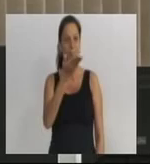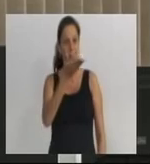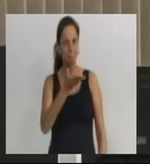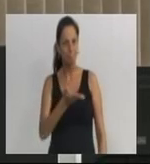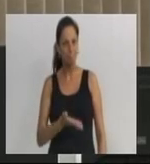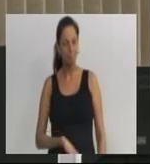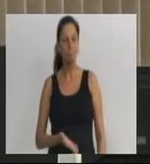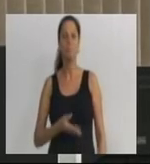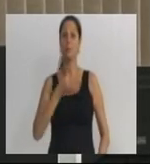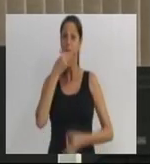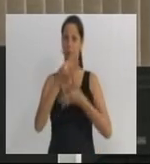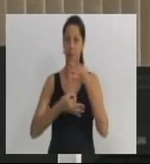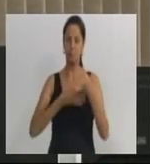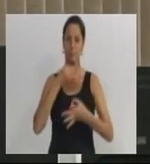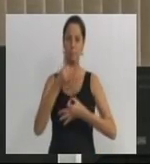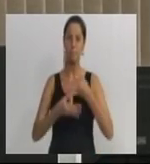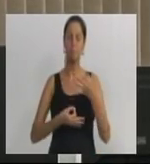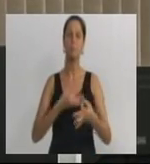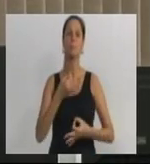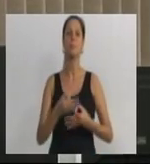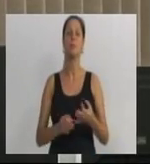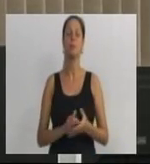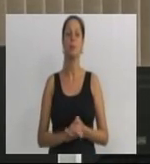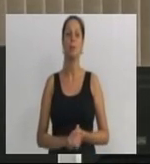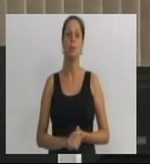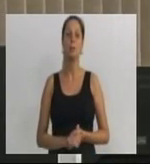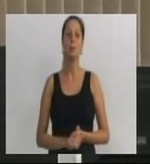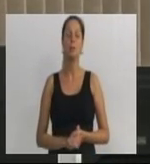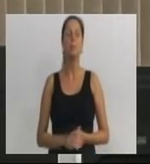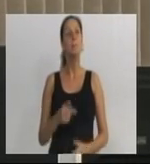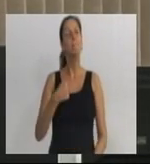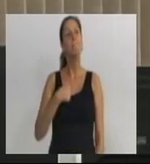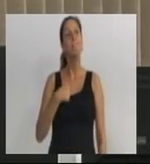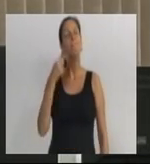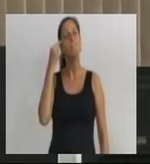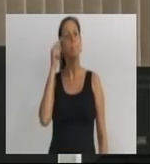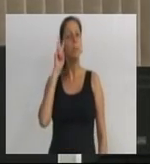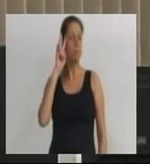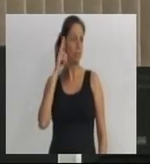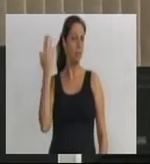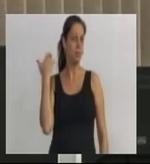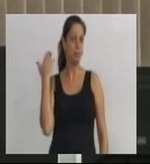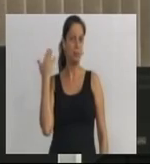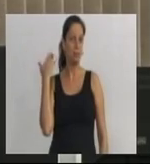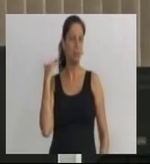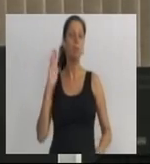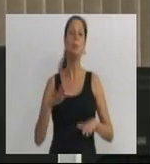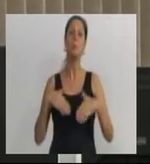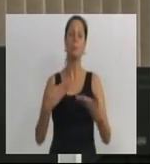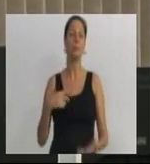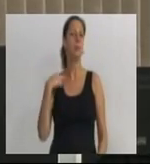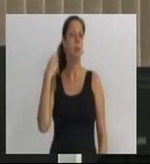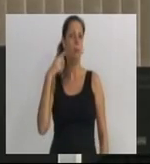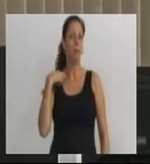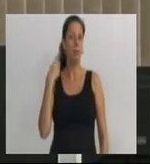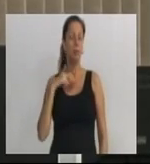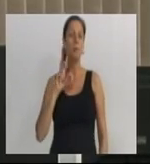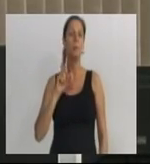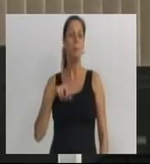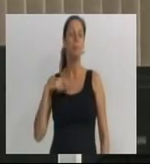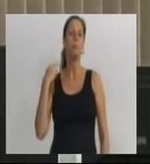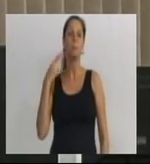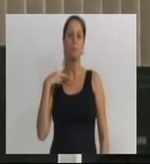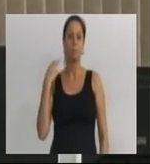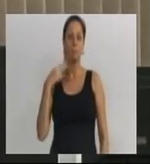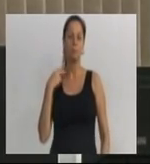pela fala e busco nas minhas memórias, quando o então deputado era vereador, e